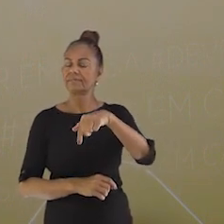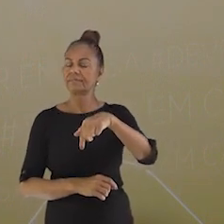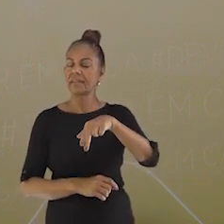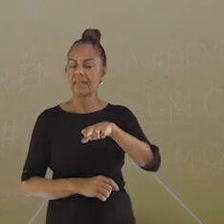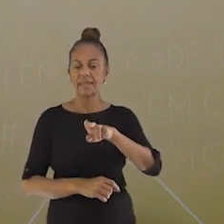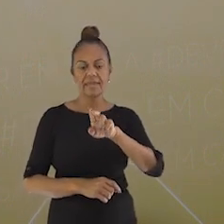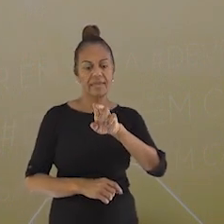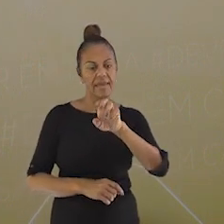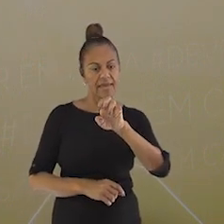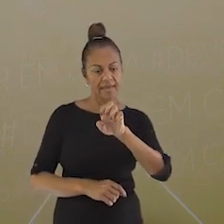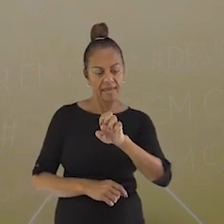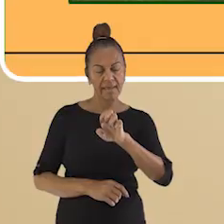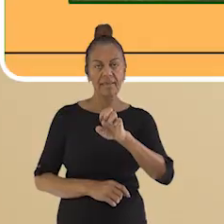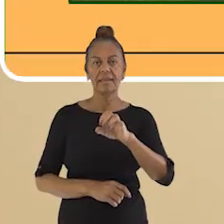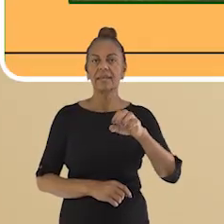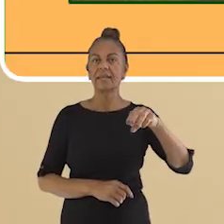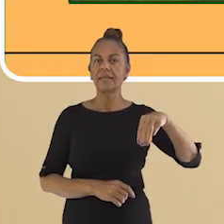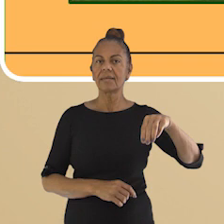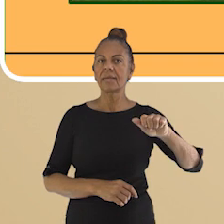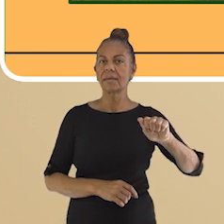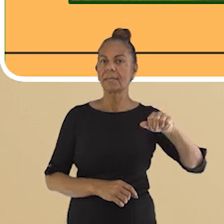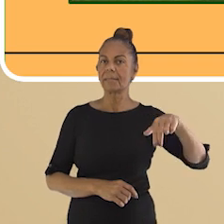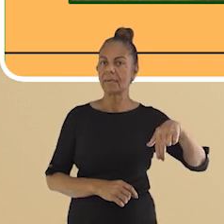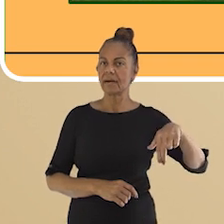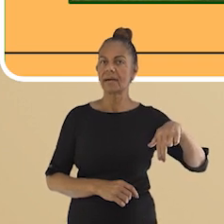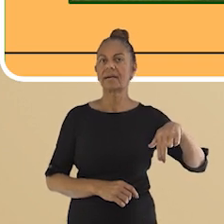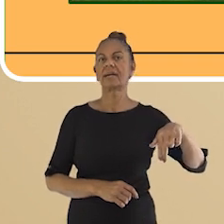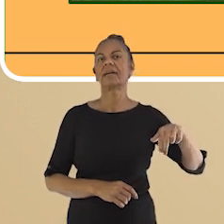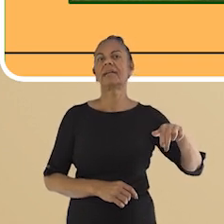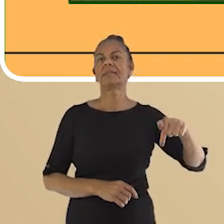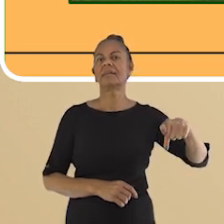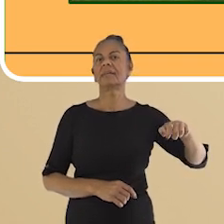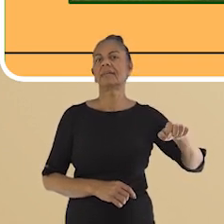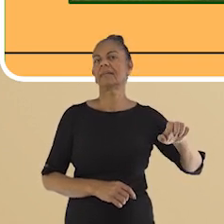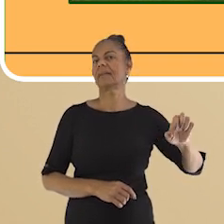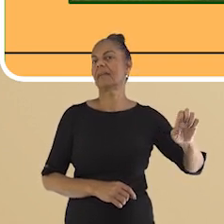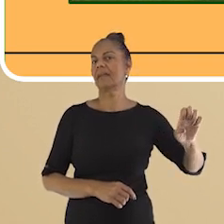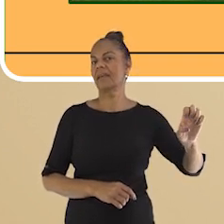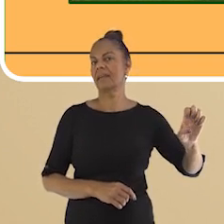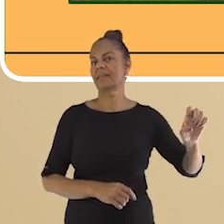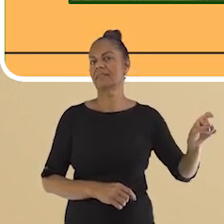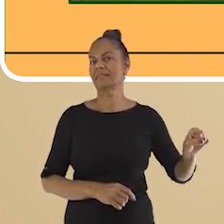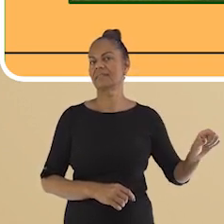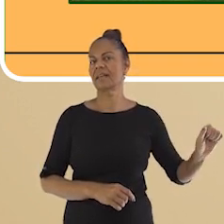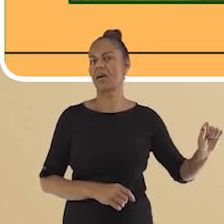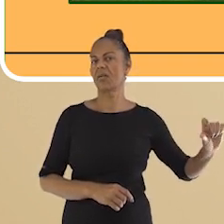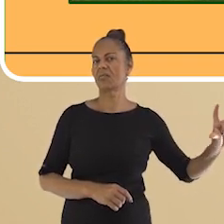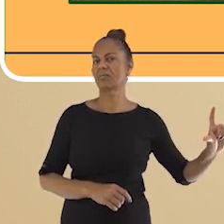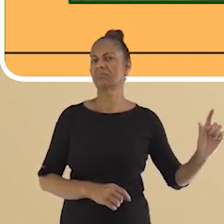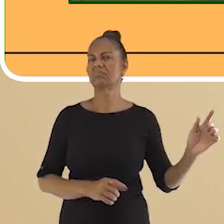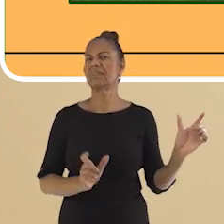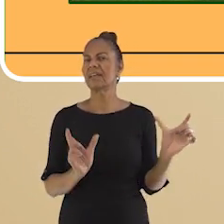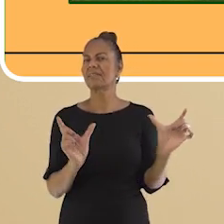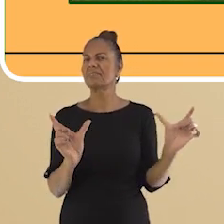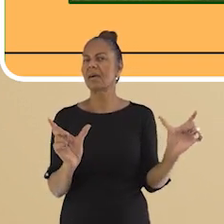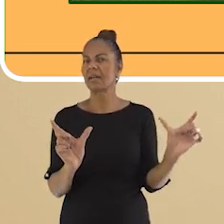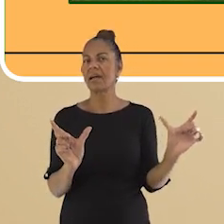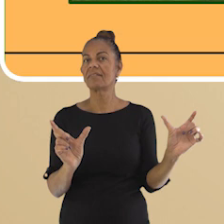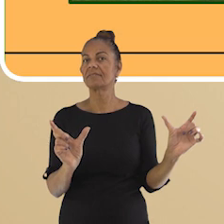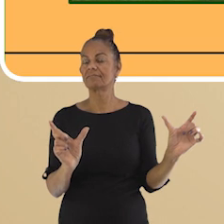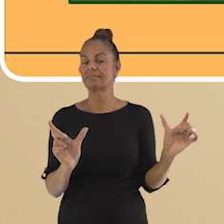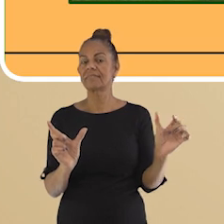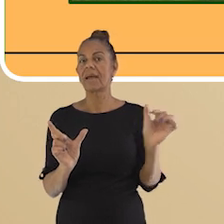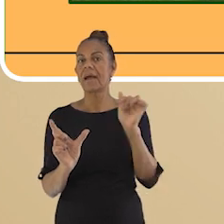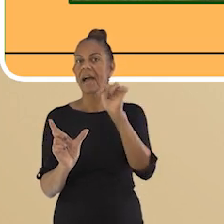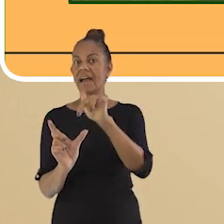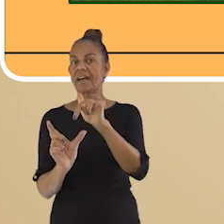importante diferenciá-los. Quando nos referimos ao mangue, falamos de árvores da vegetação